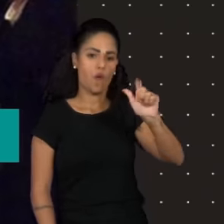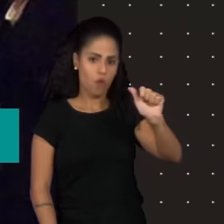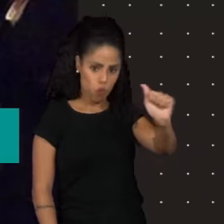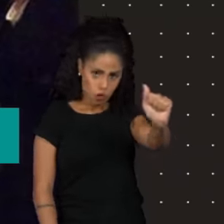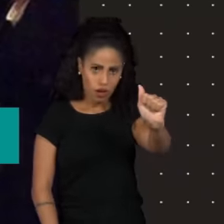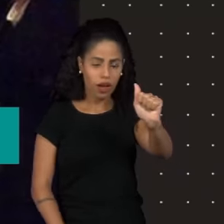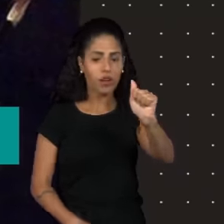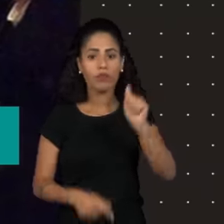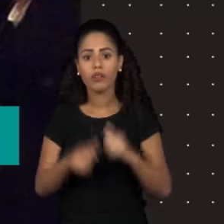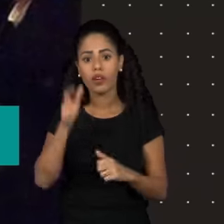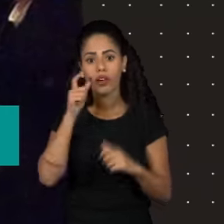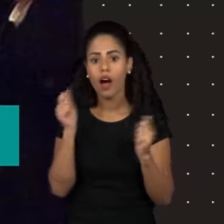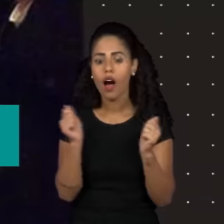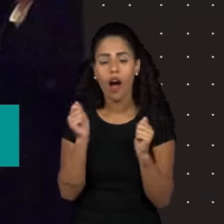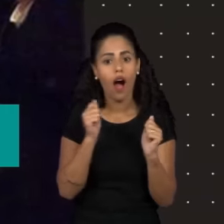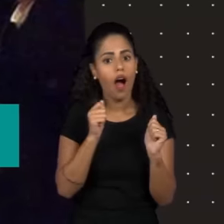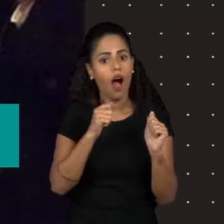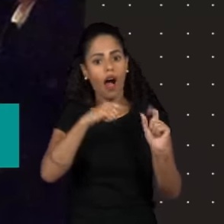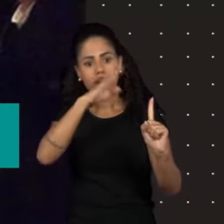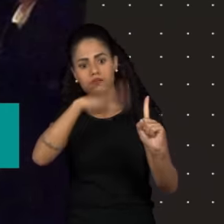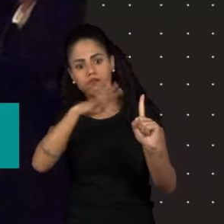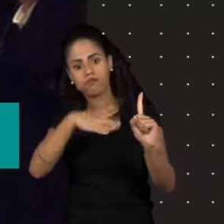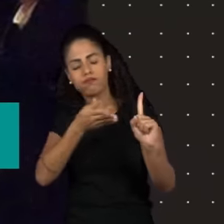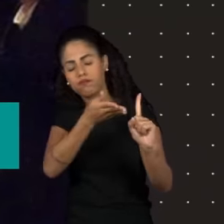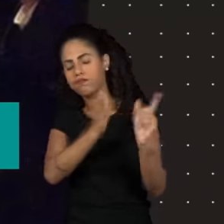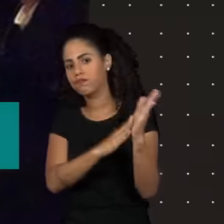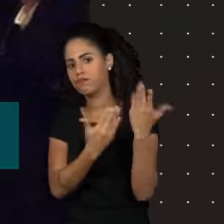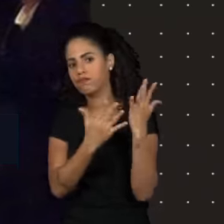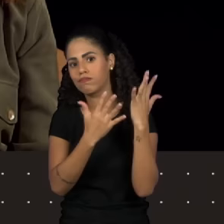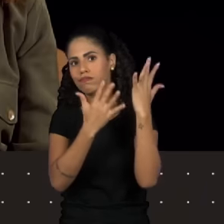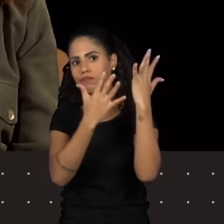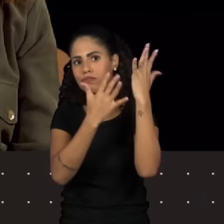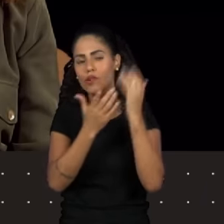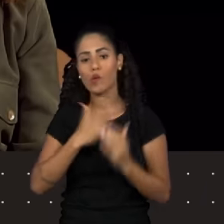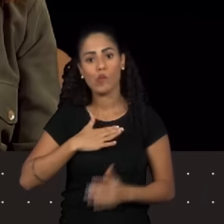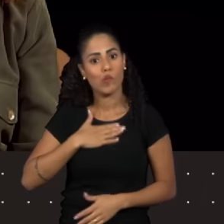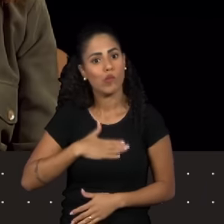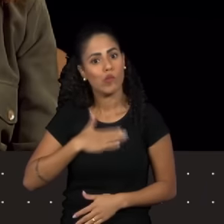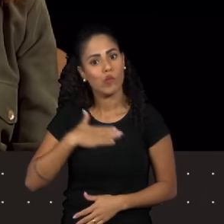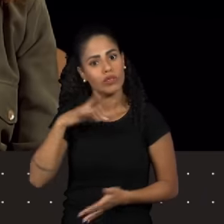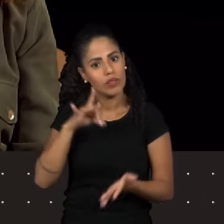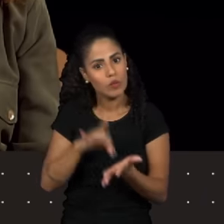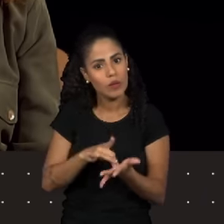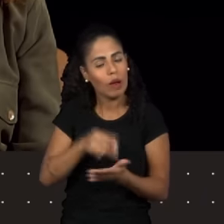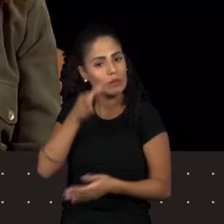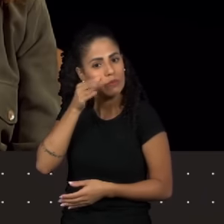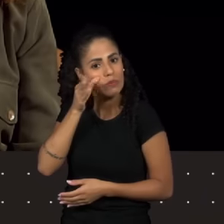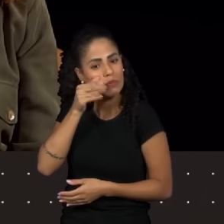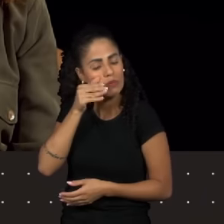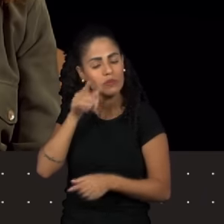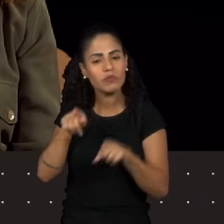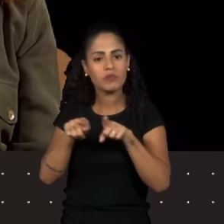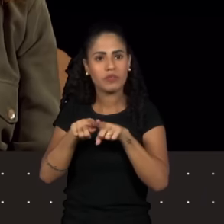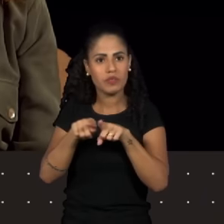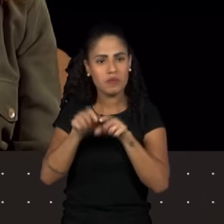de fã, assim, sabe, meio nervoso, e uma curiosidade